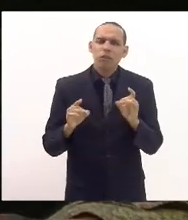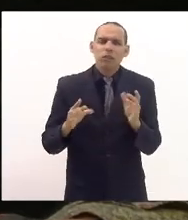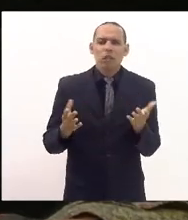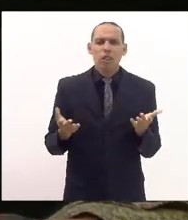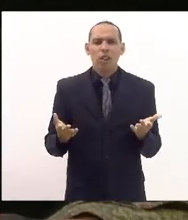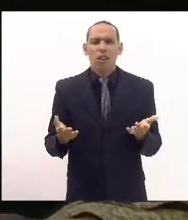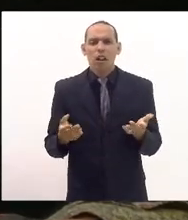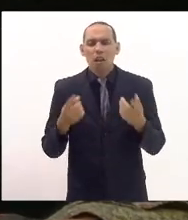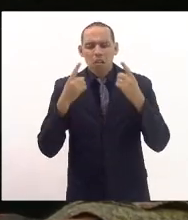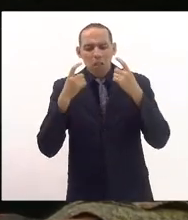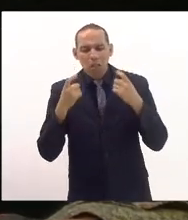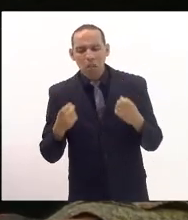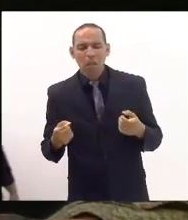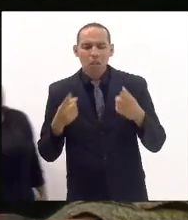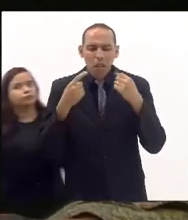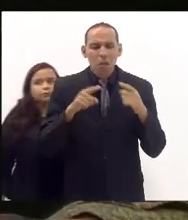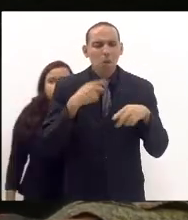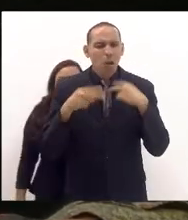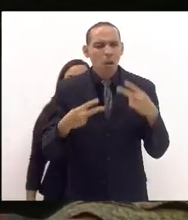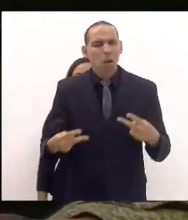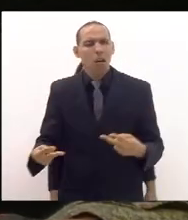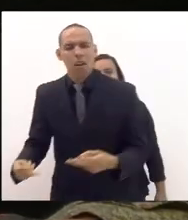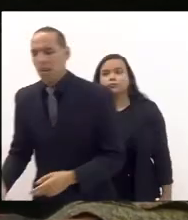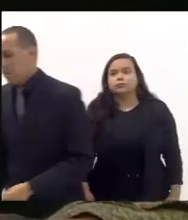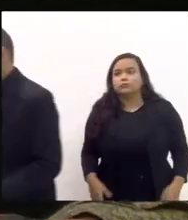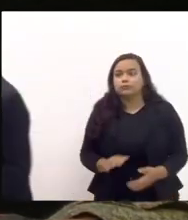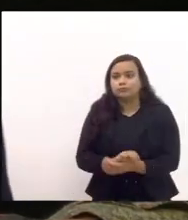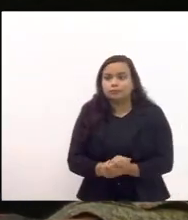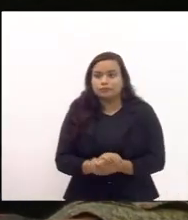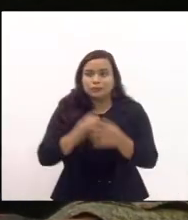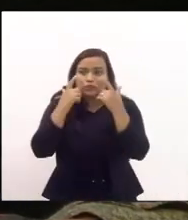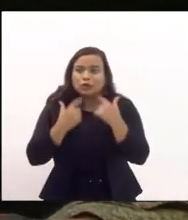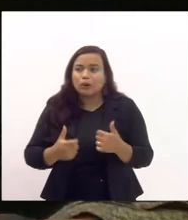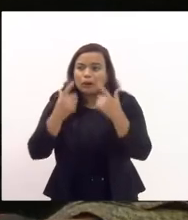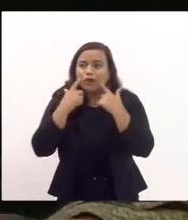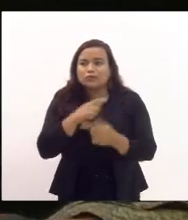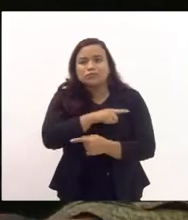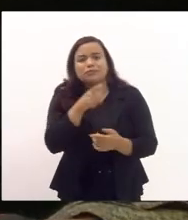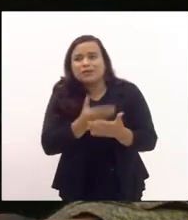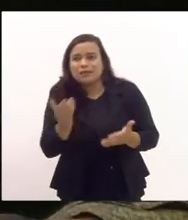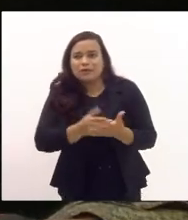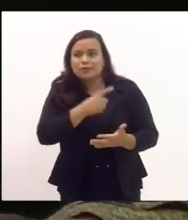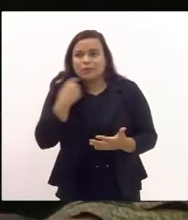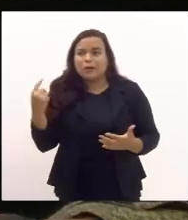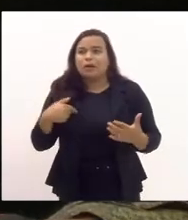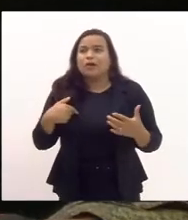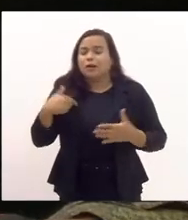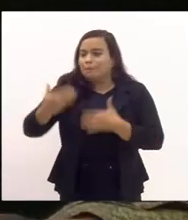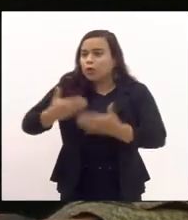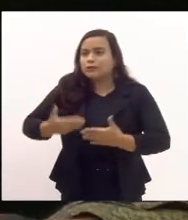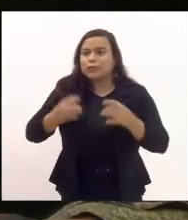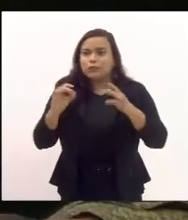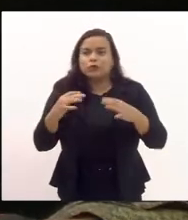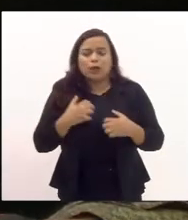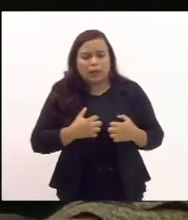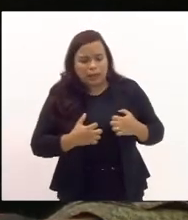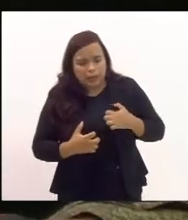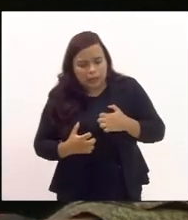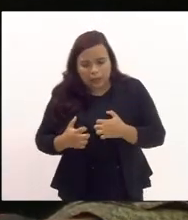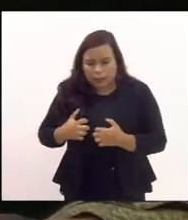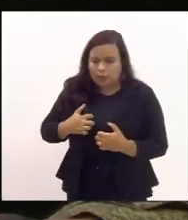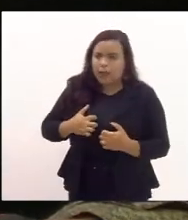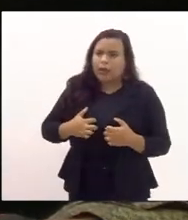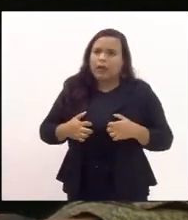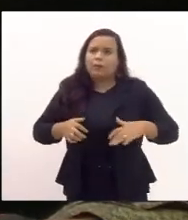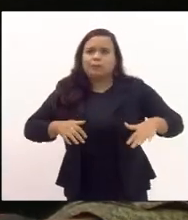ficar chorando os nossos mortos a ficar no processo de consternação de